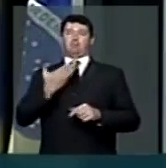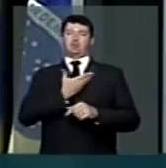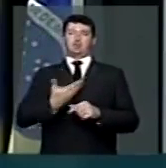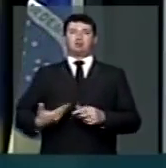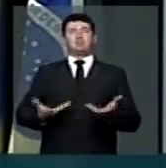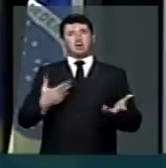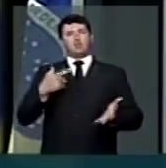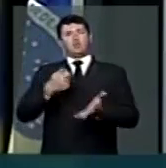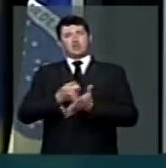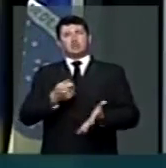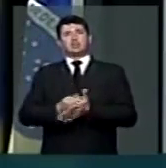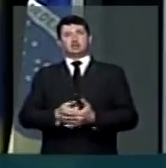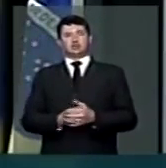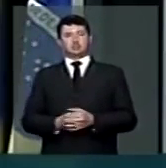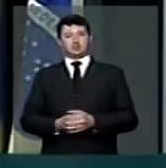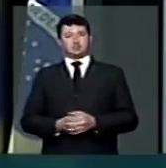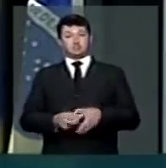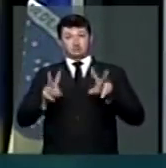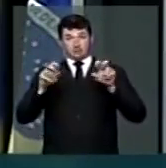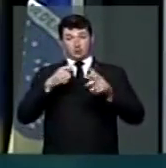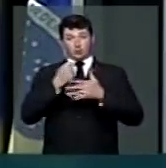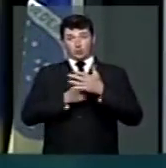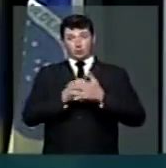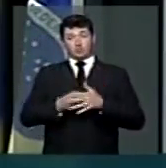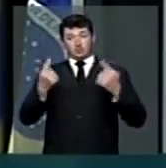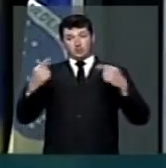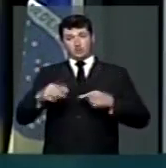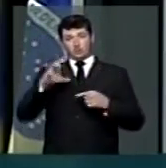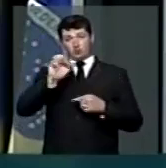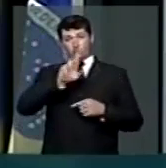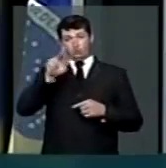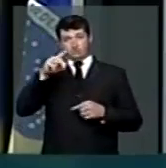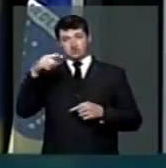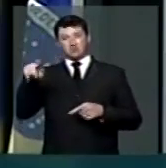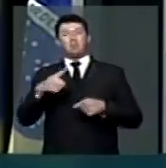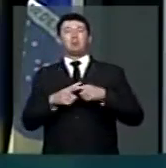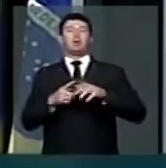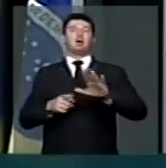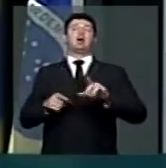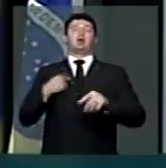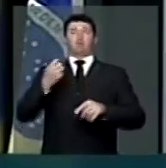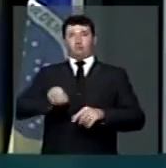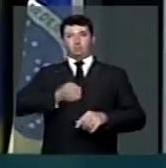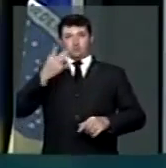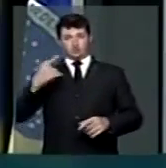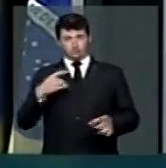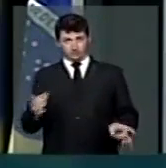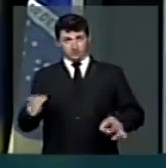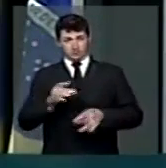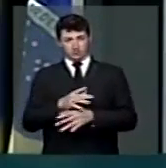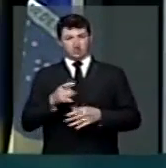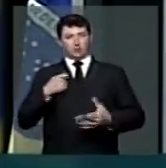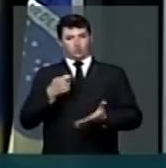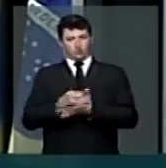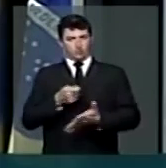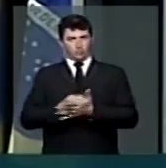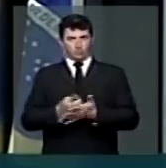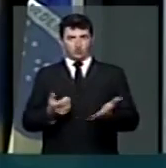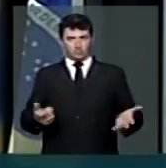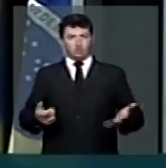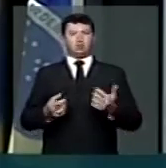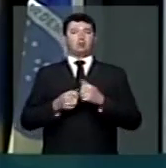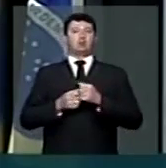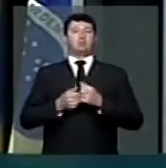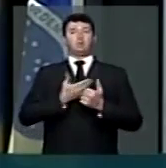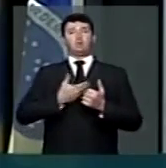quero insistir no tema do combate à corrupção. Até porque, após fazer o meu pronunciamento, cobrando que haja por